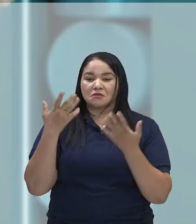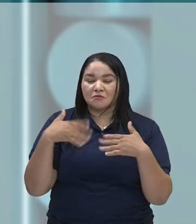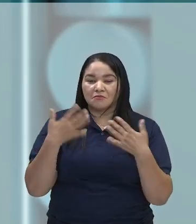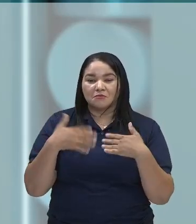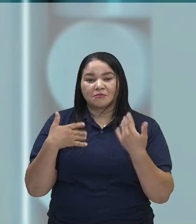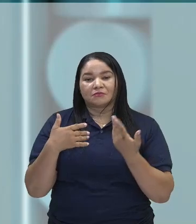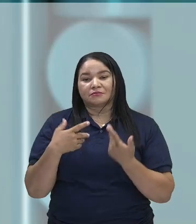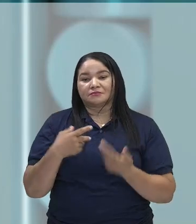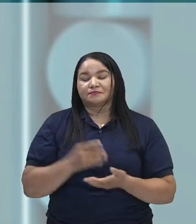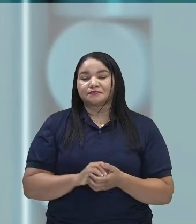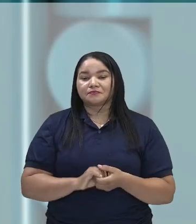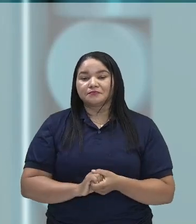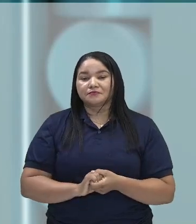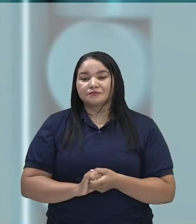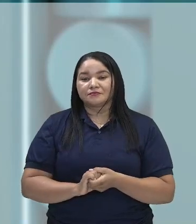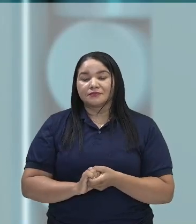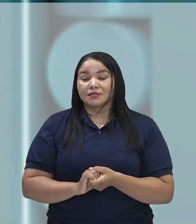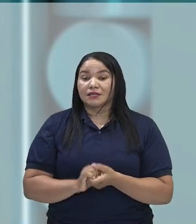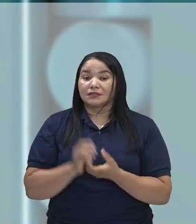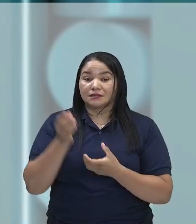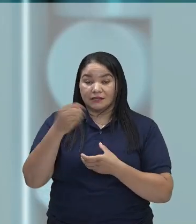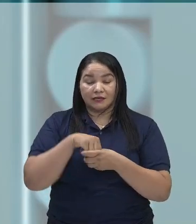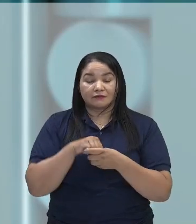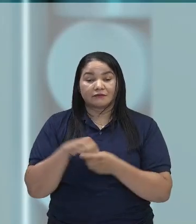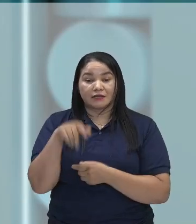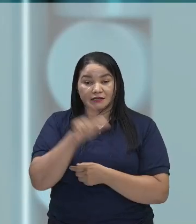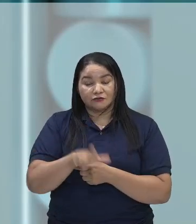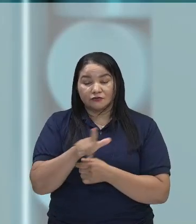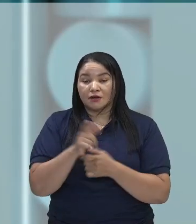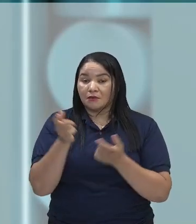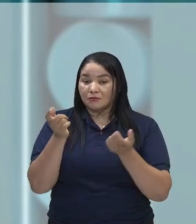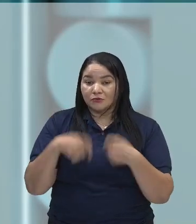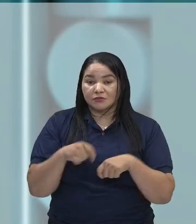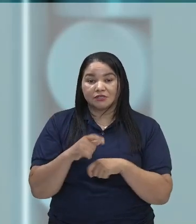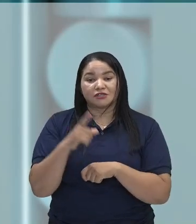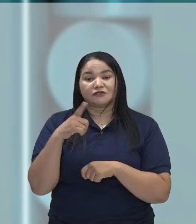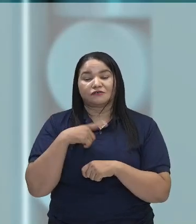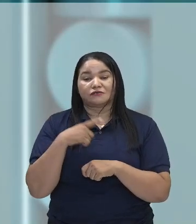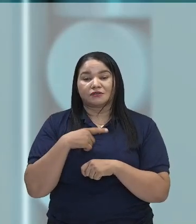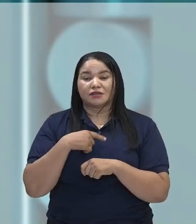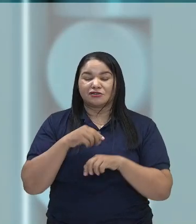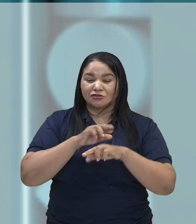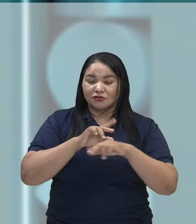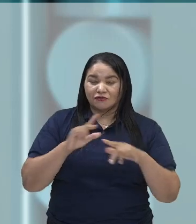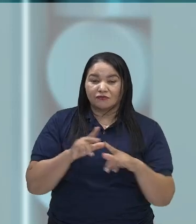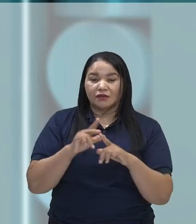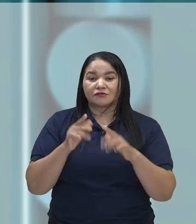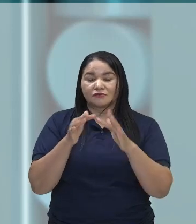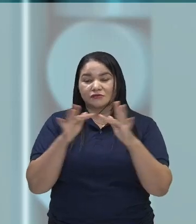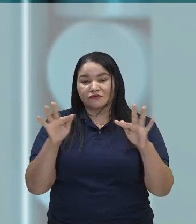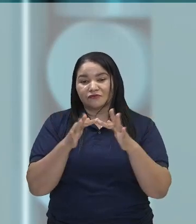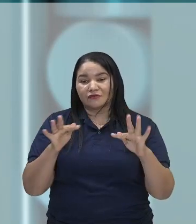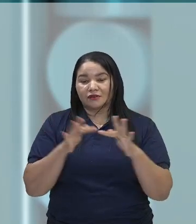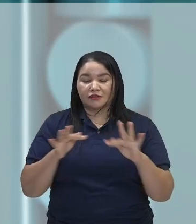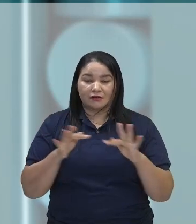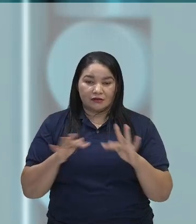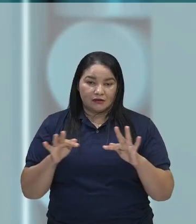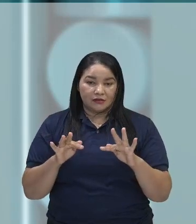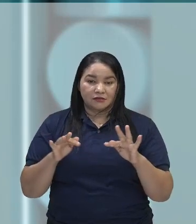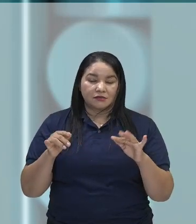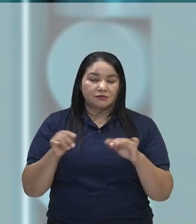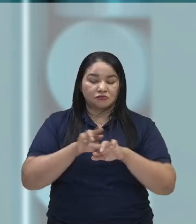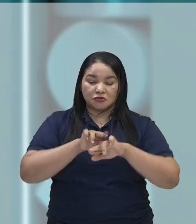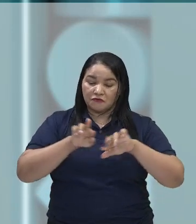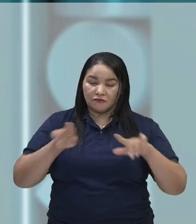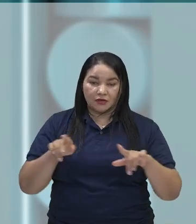do senso comum. Então, dentro da literatura é possível haver várias construções de frases, de